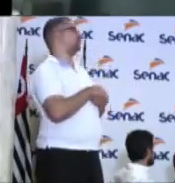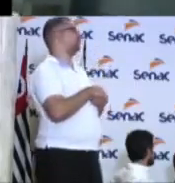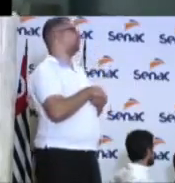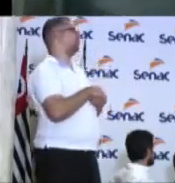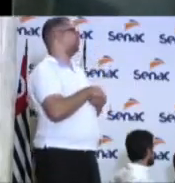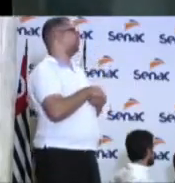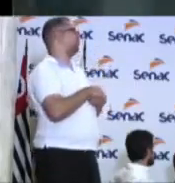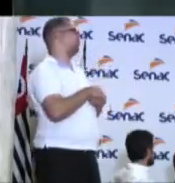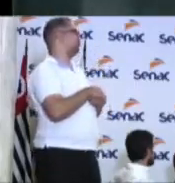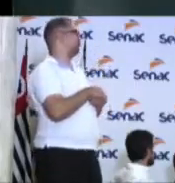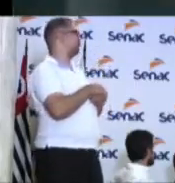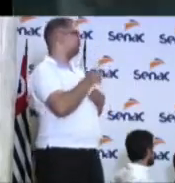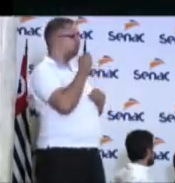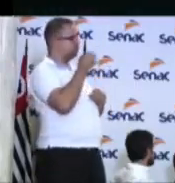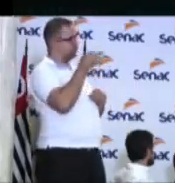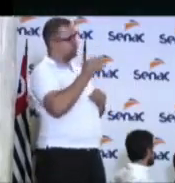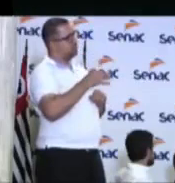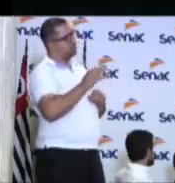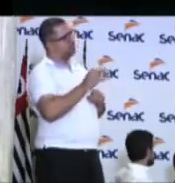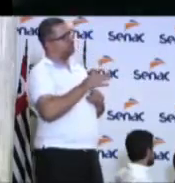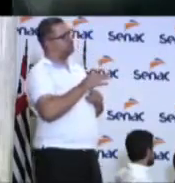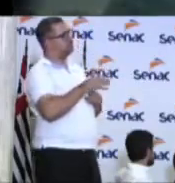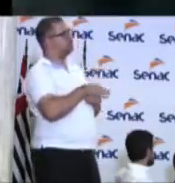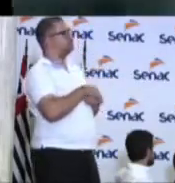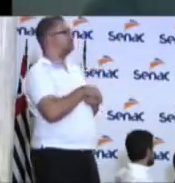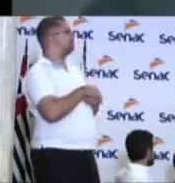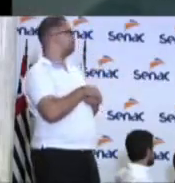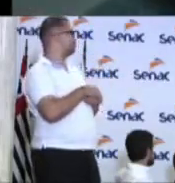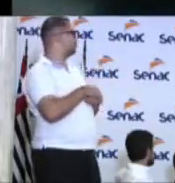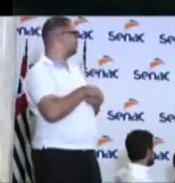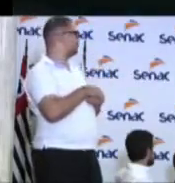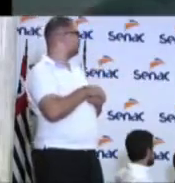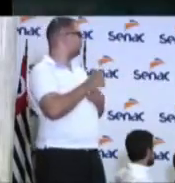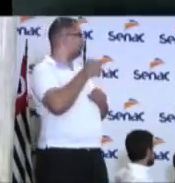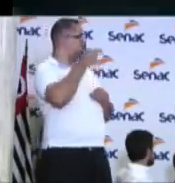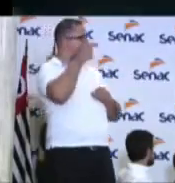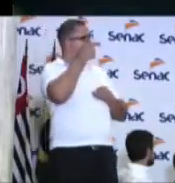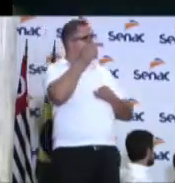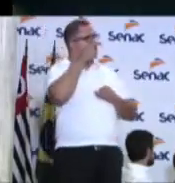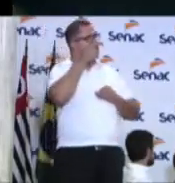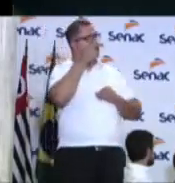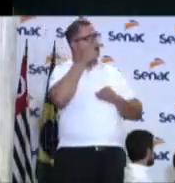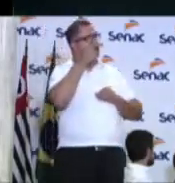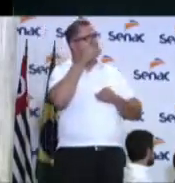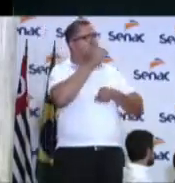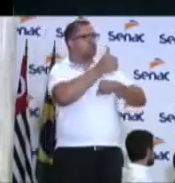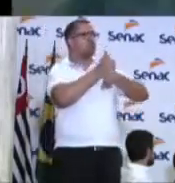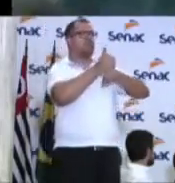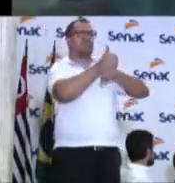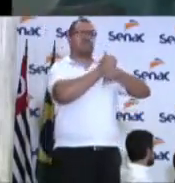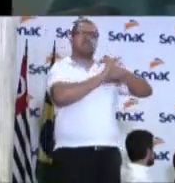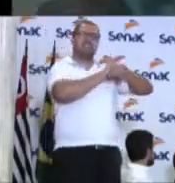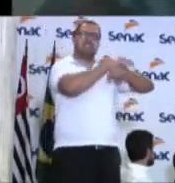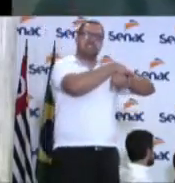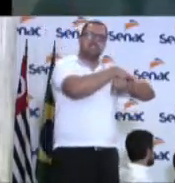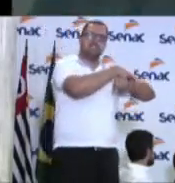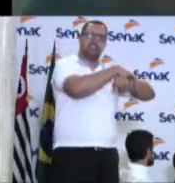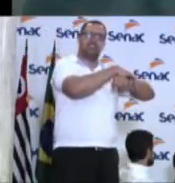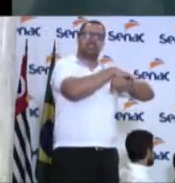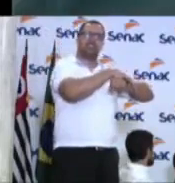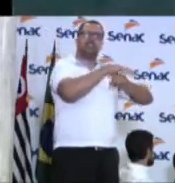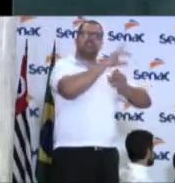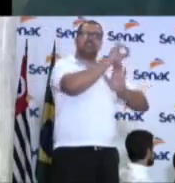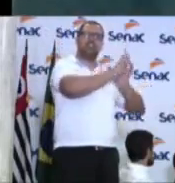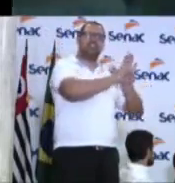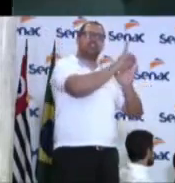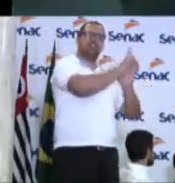E aí? Certo? Olha só, pra um especialista em segurança digital, né? Anotar a senha do cartão na mão não